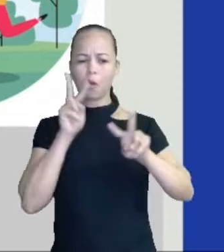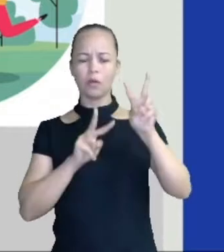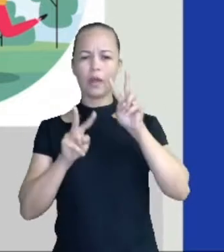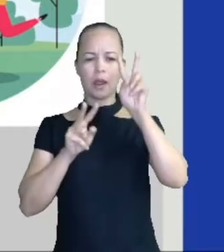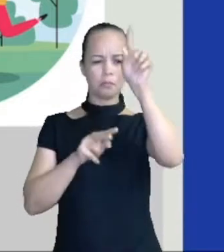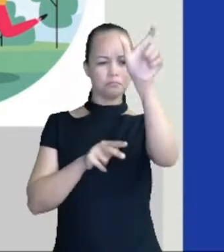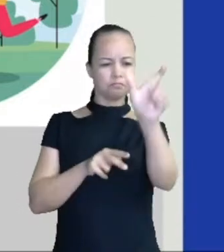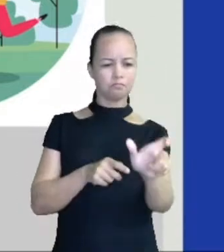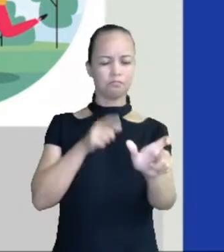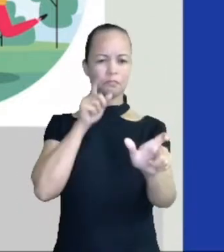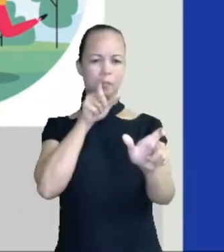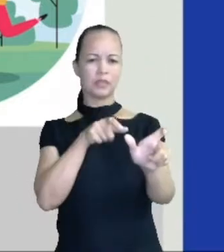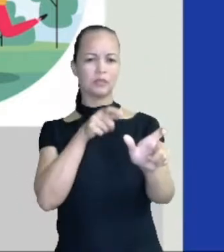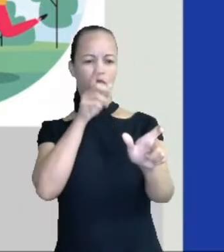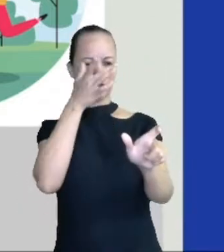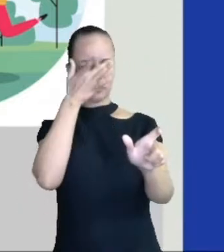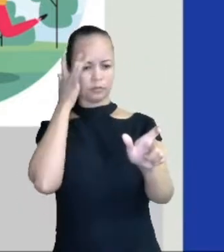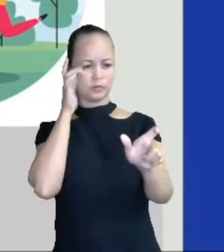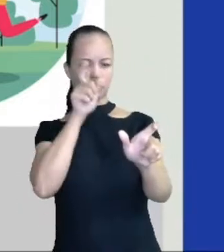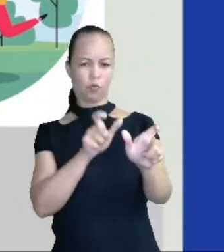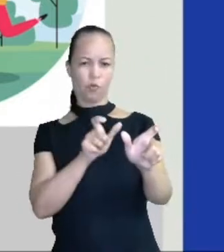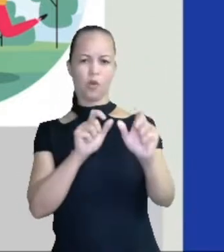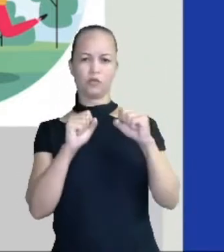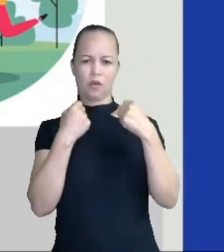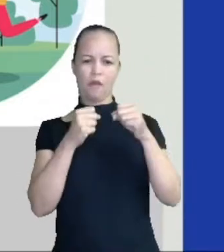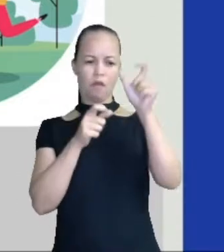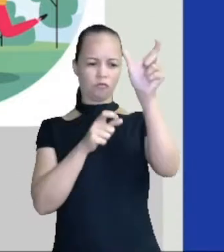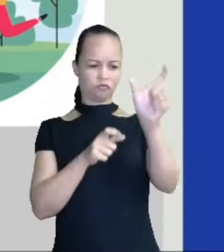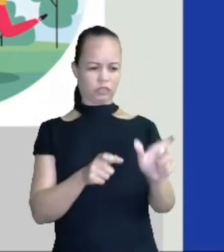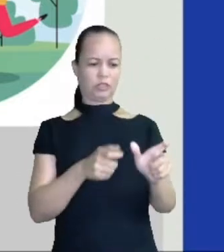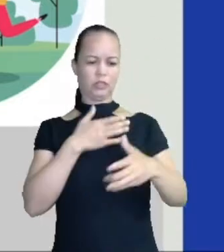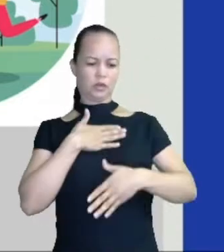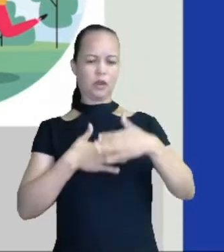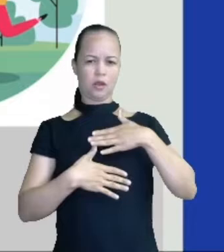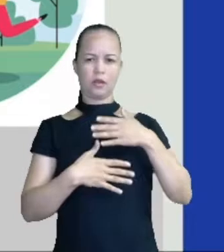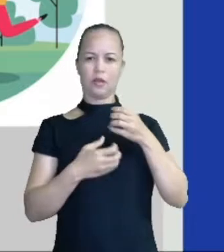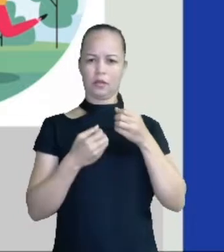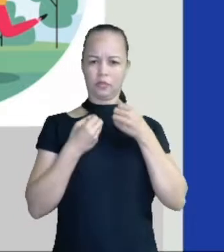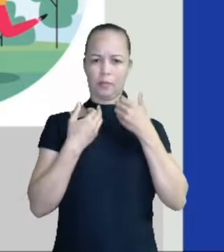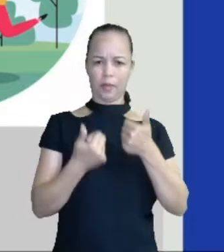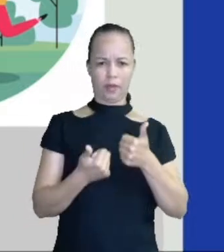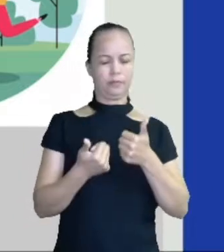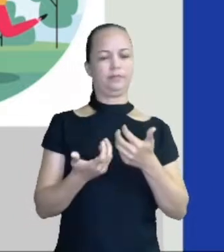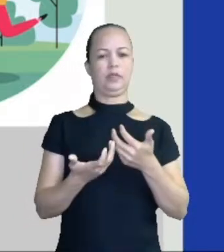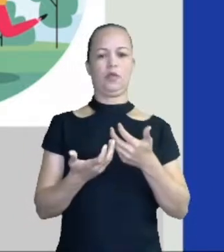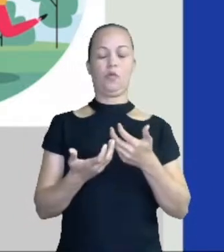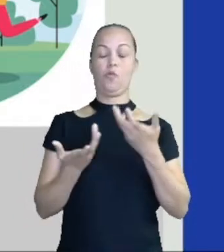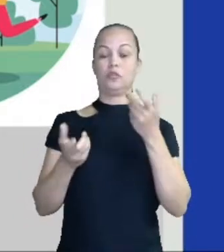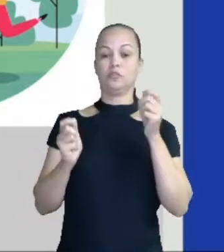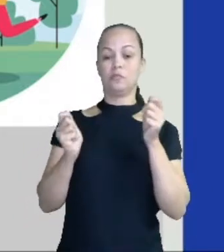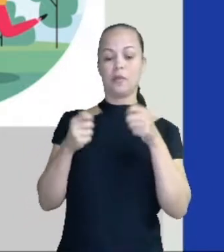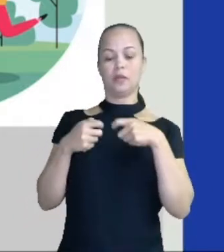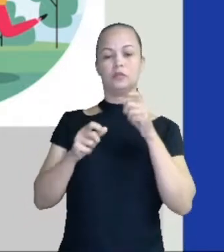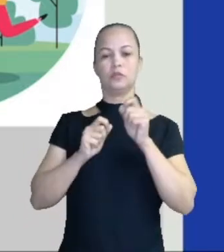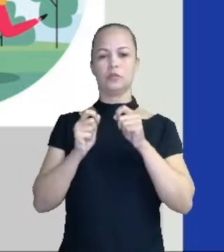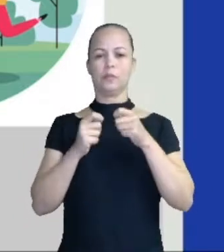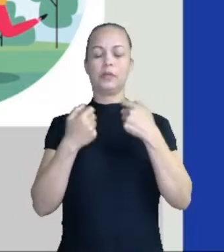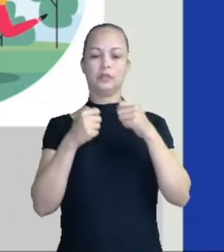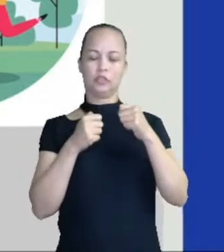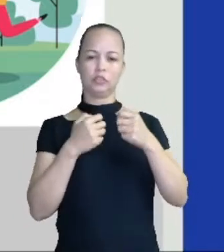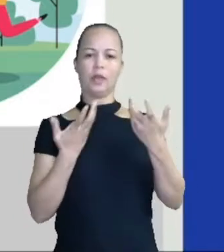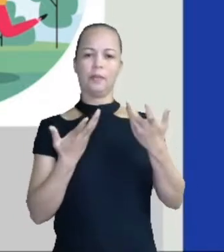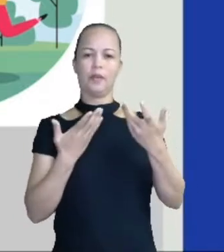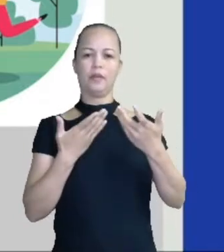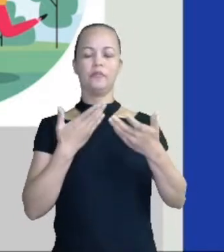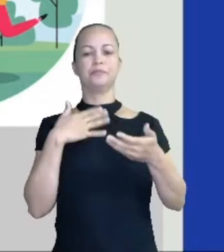que fisicamente ela está bem, né? O aspecto da saúde é bem mais amplo, né? A pessoa tem que estar bem